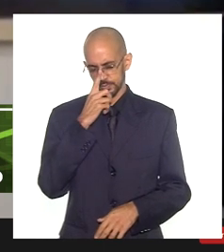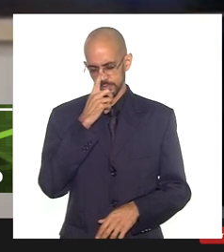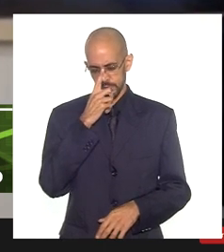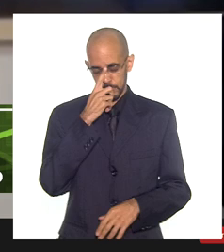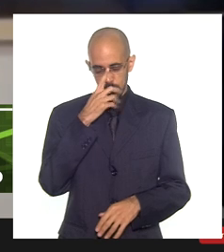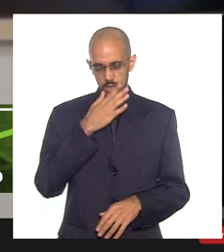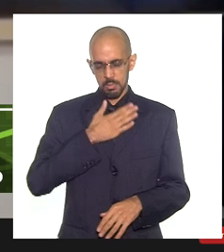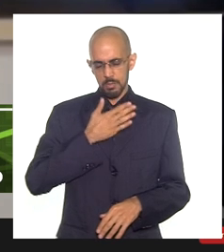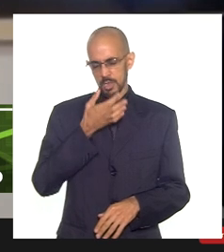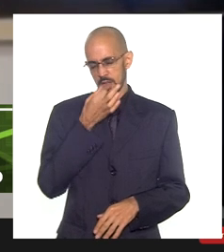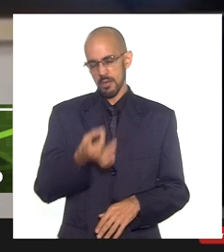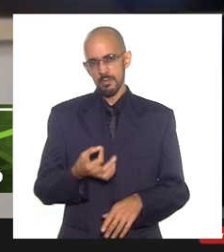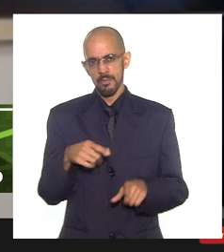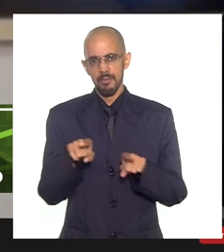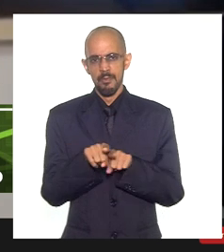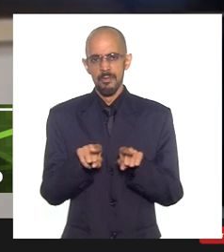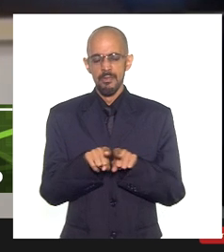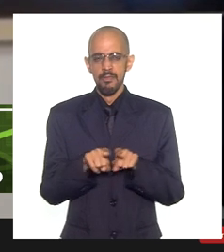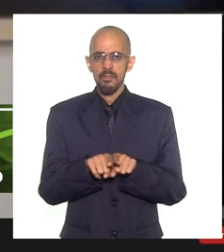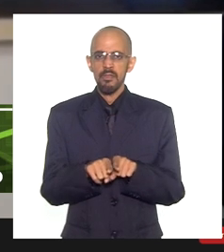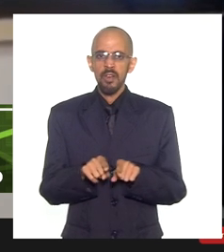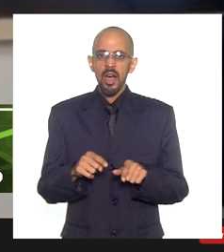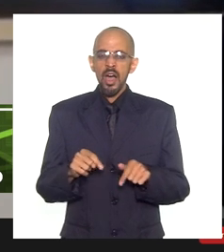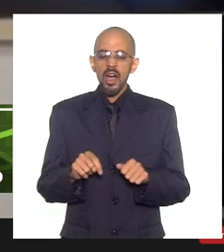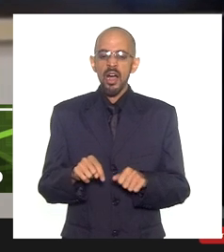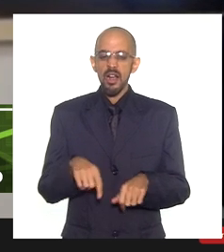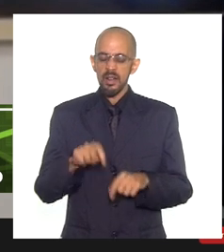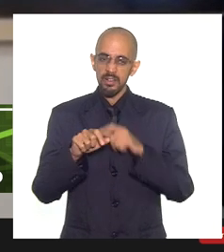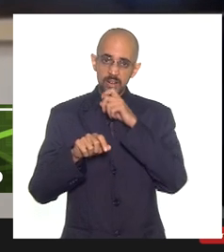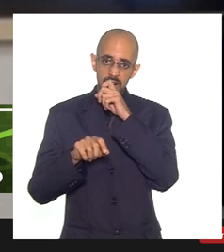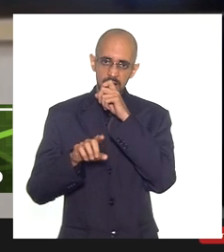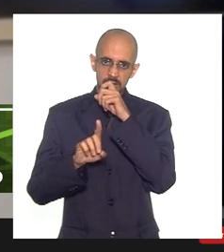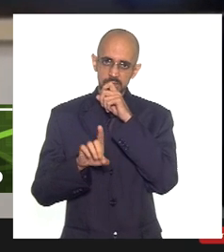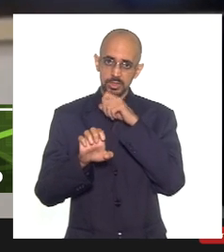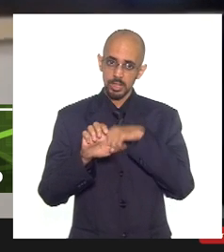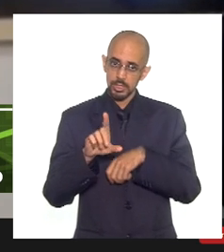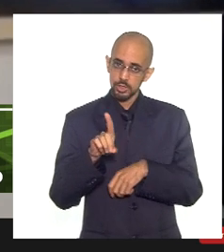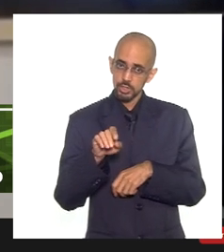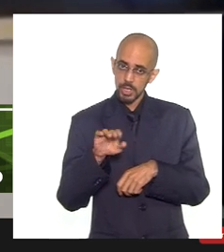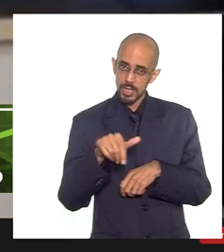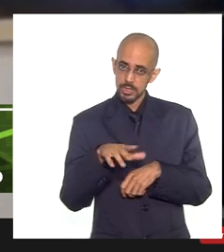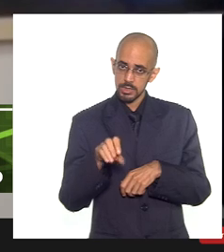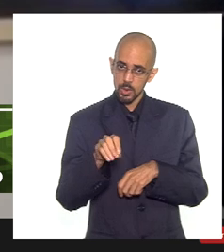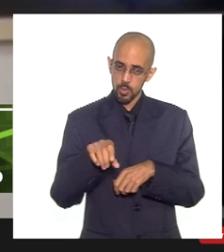acho sem dúvida a questão também da dedicação exclusiva esse é um tema